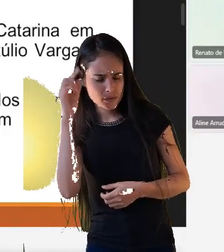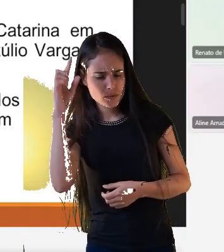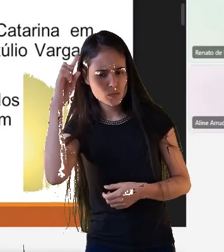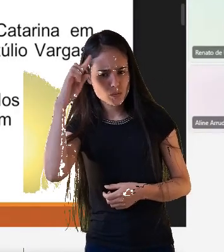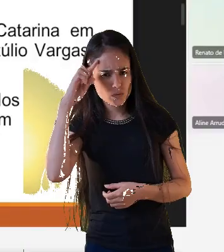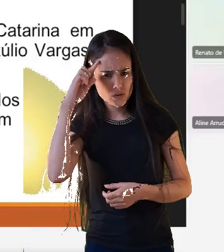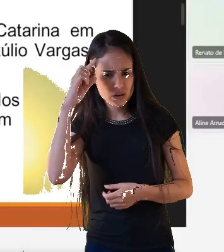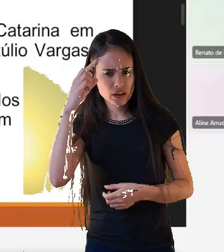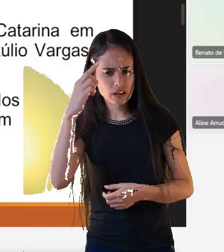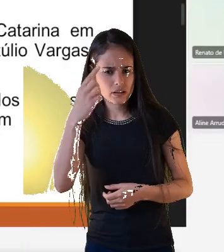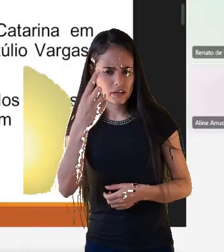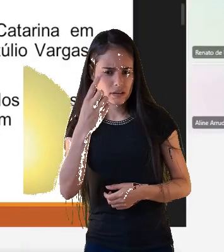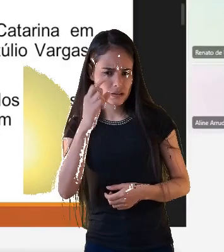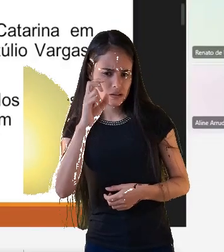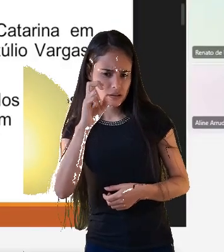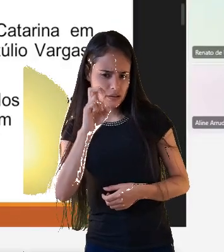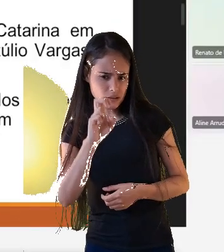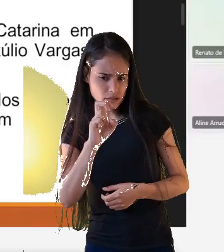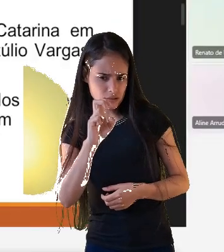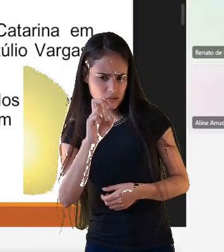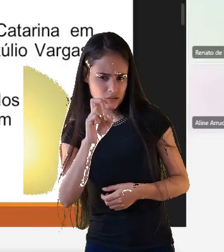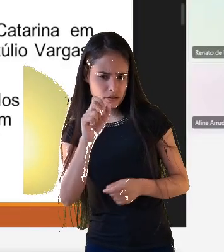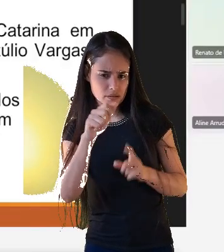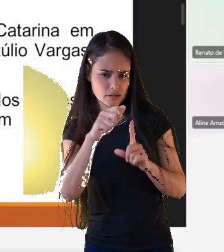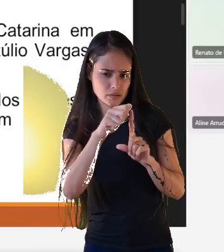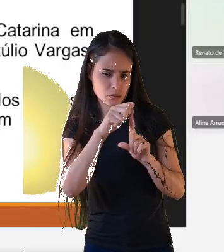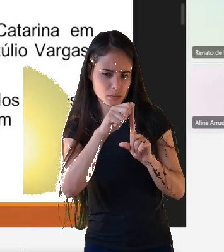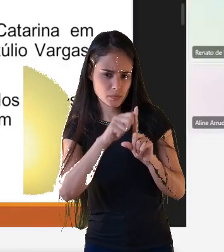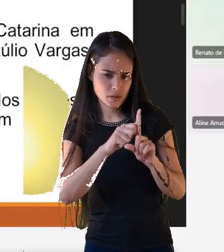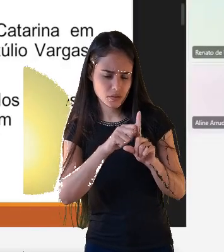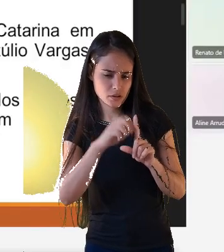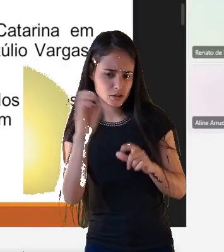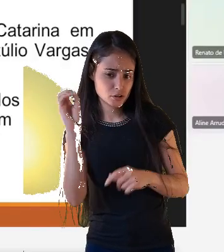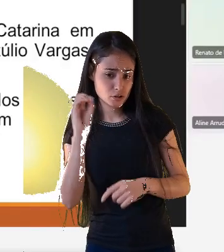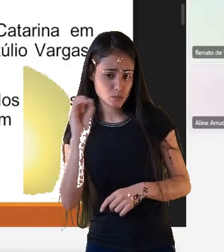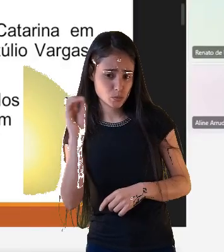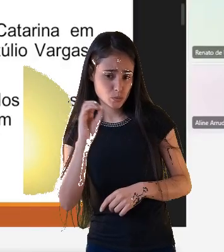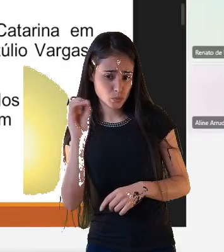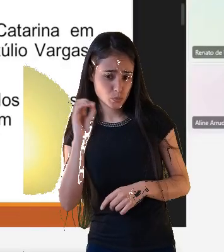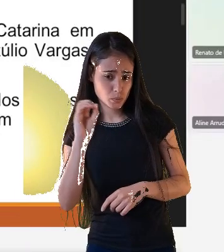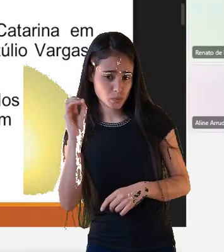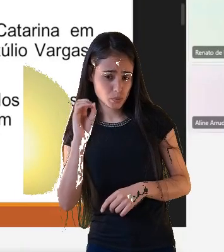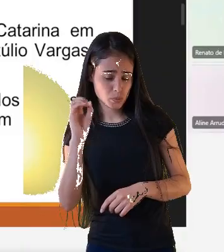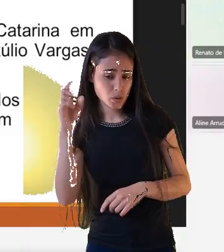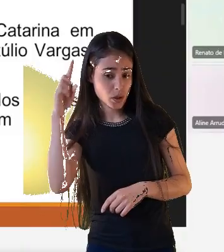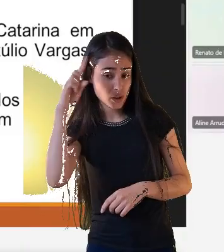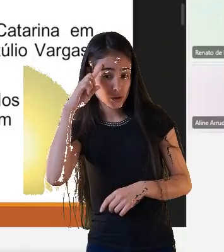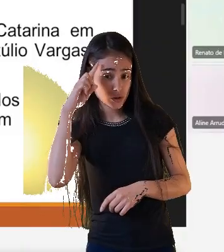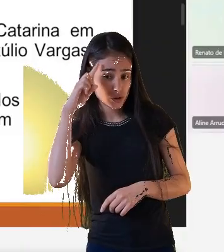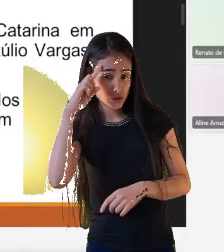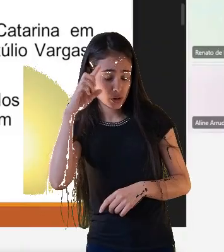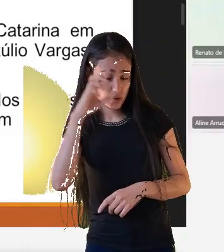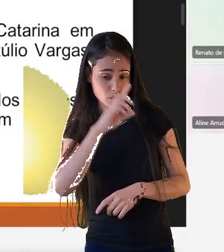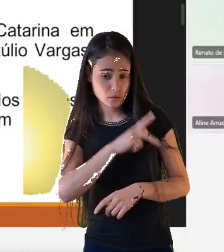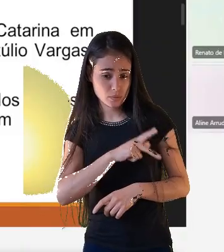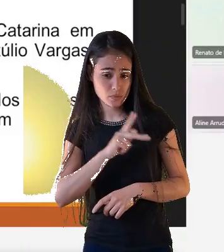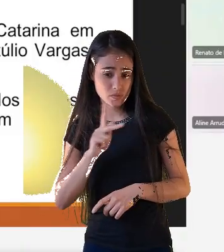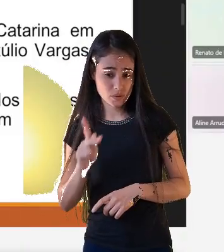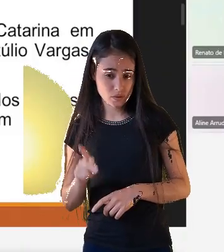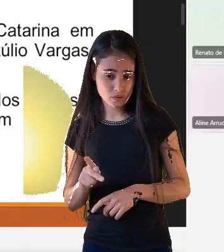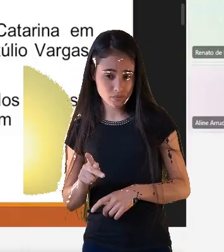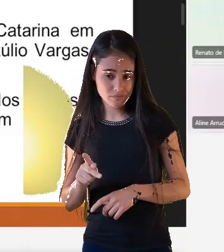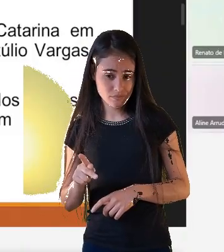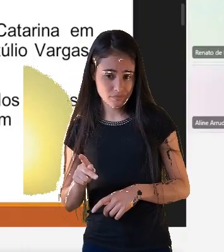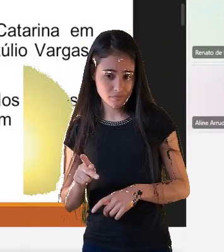que criou também o Dia dos Professores, né? Então, 15 de outubro, como uma homenagem ao Dia dos Professores,